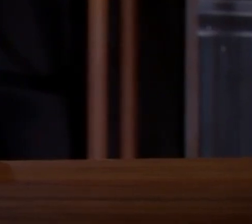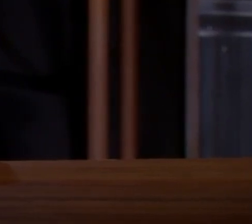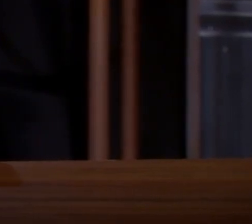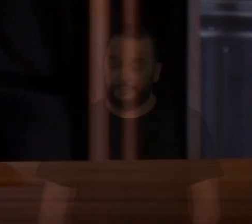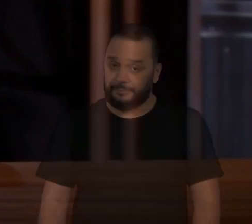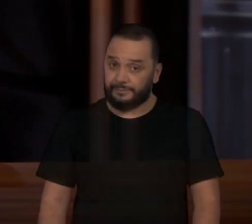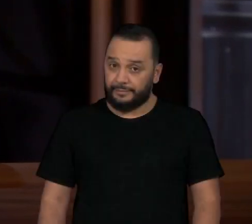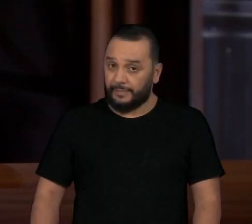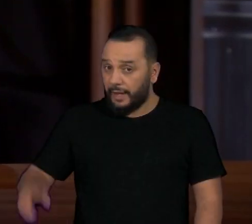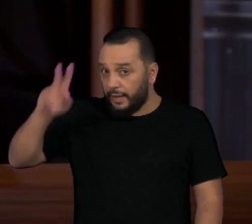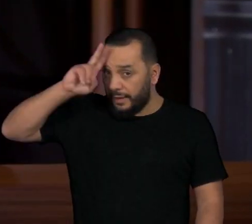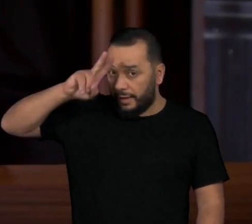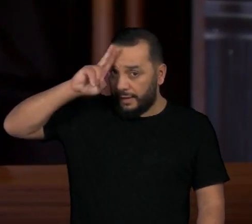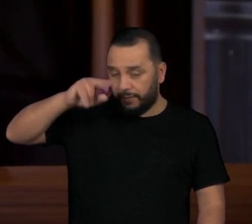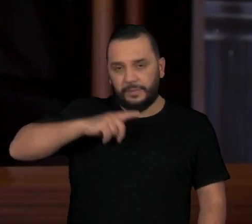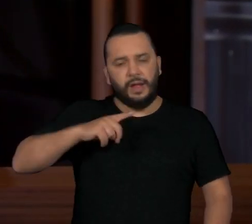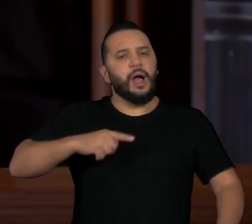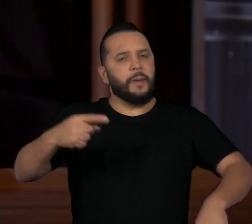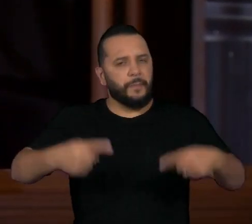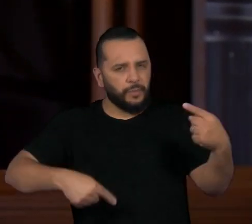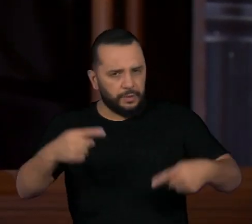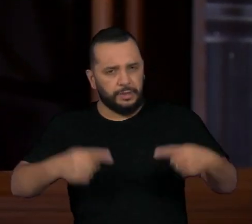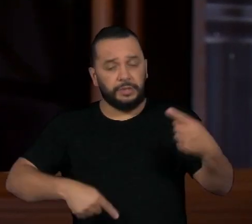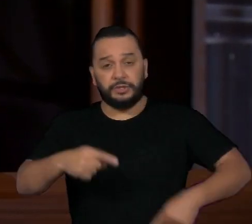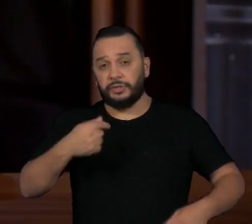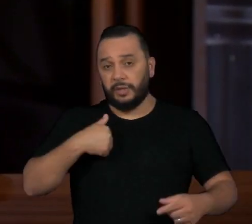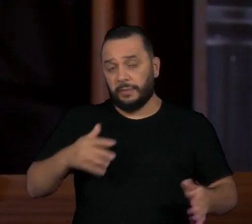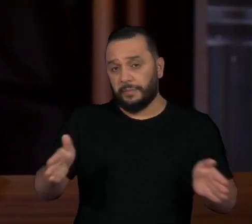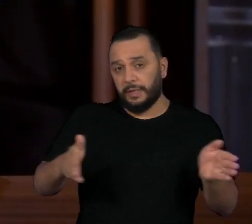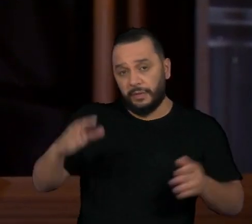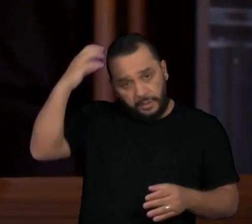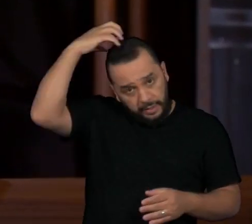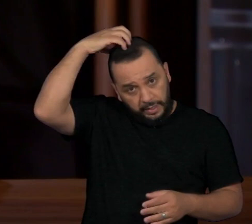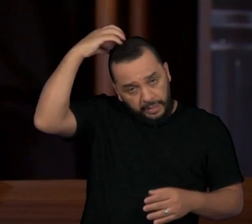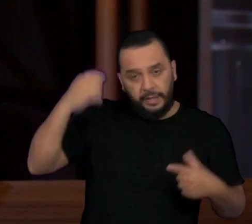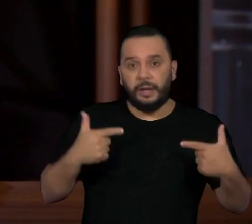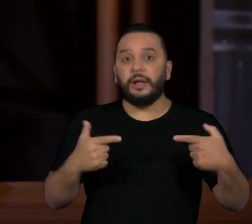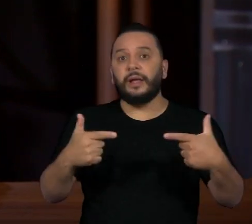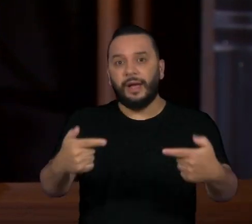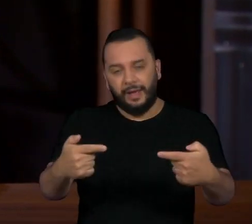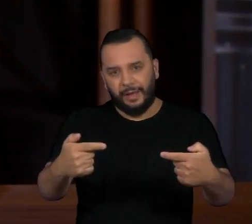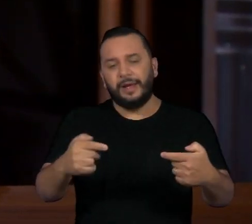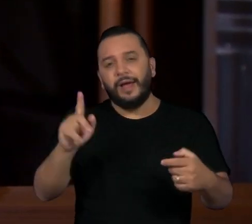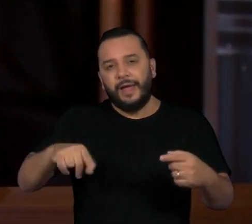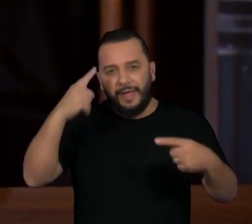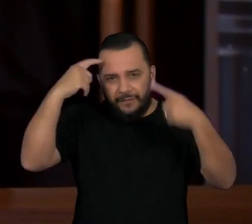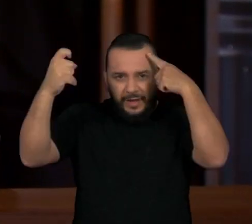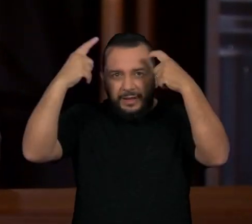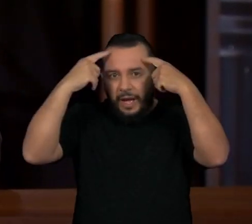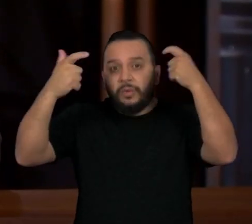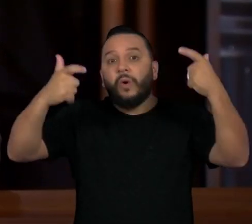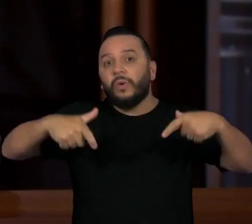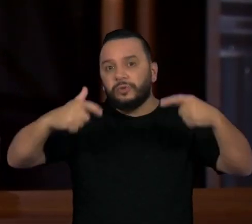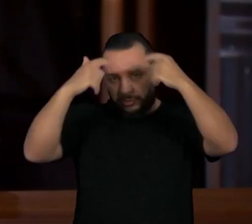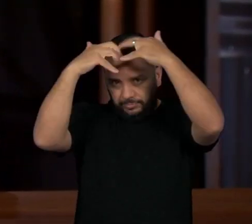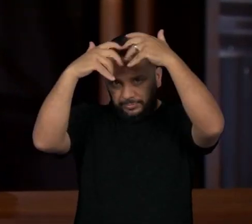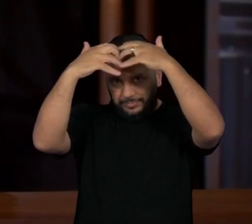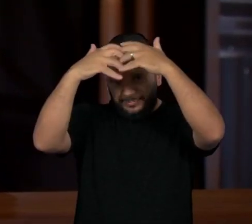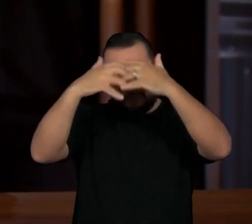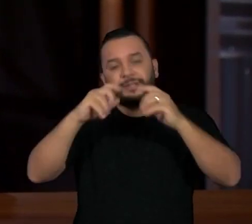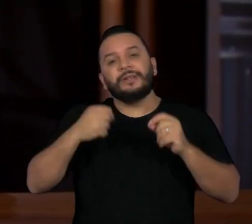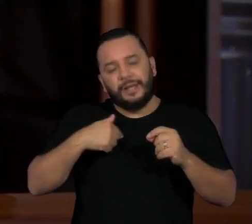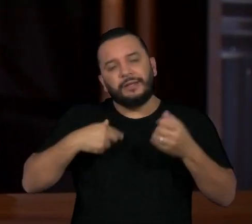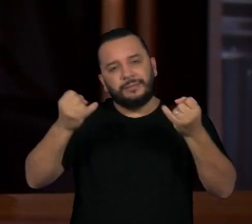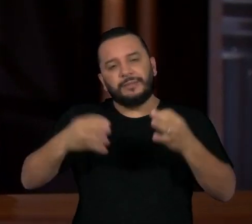Lembre, a política, o imperialismo e a guerra também nascem do cérebro humano. Quem dá o alerta é um